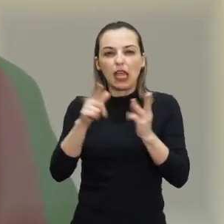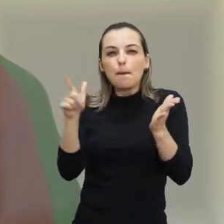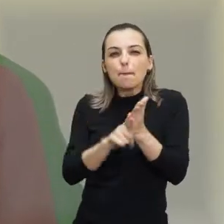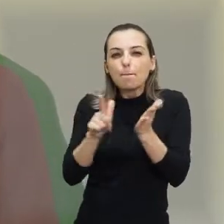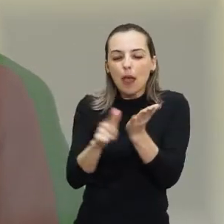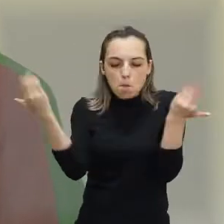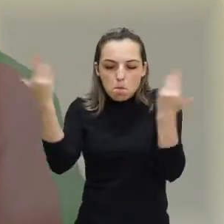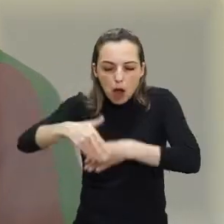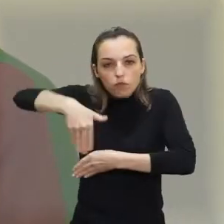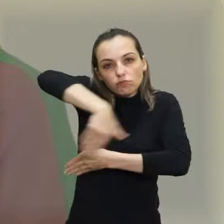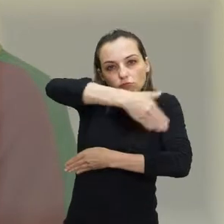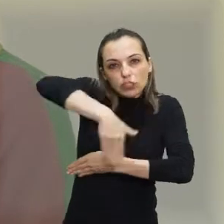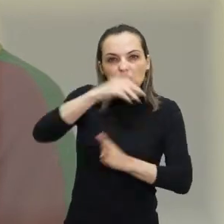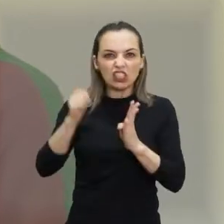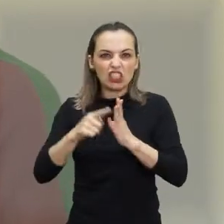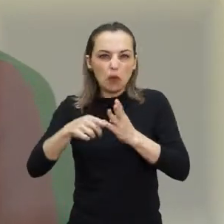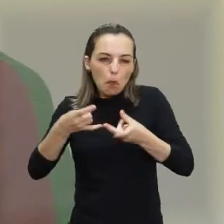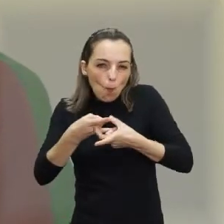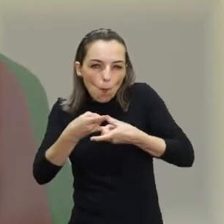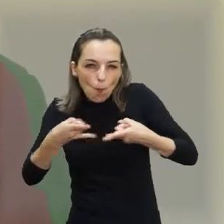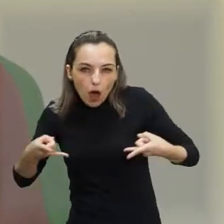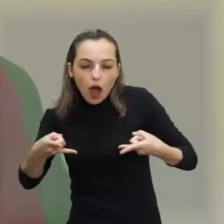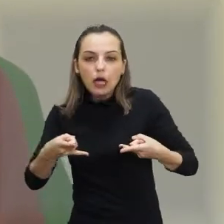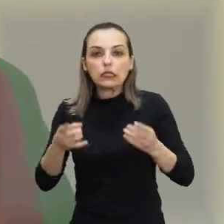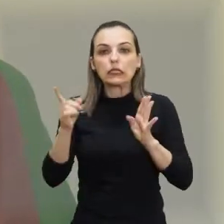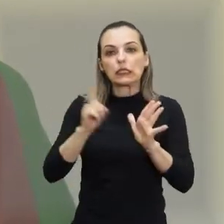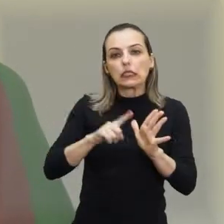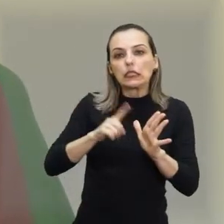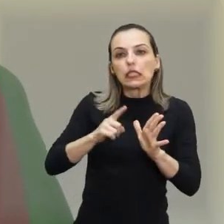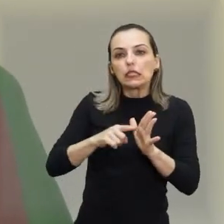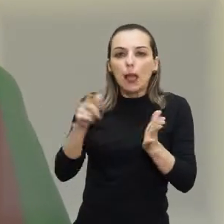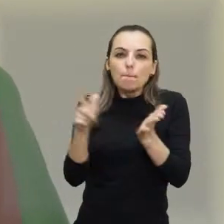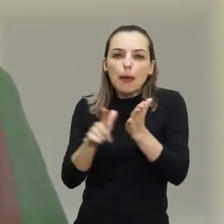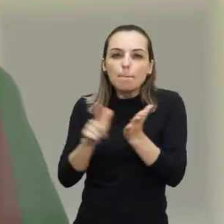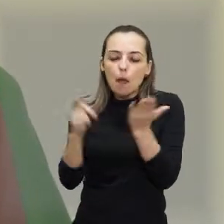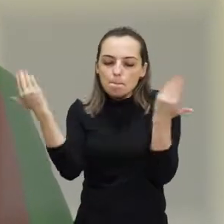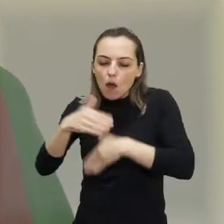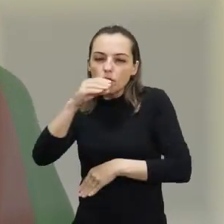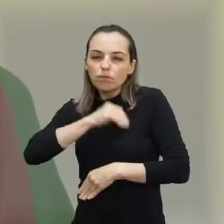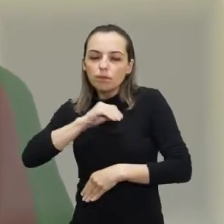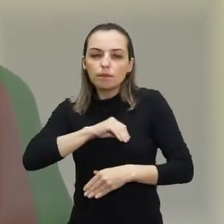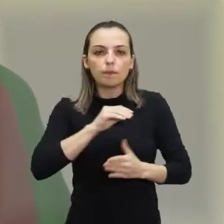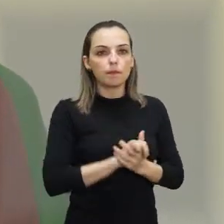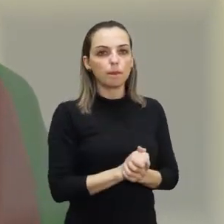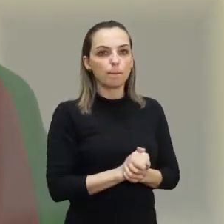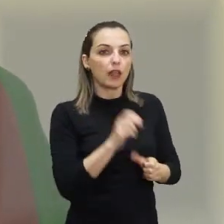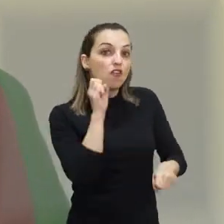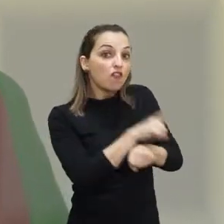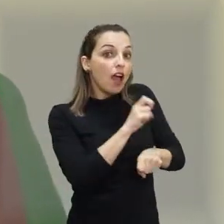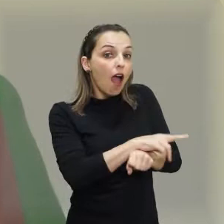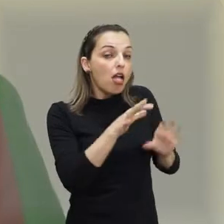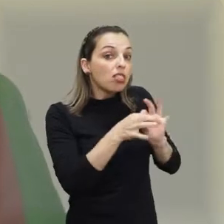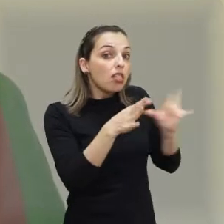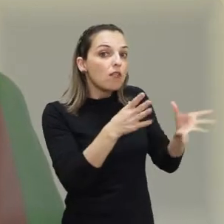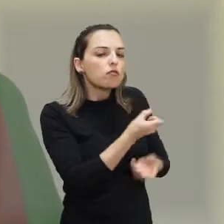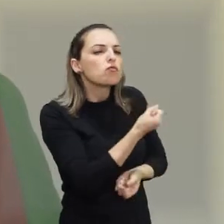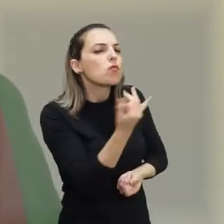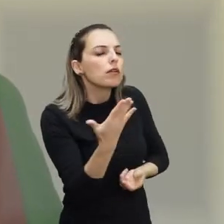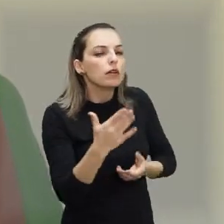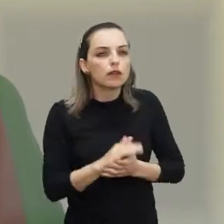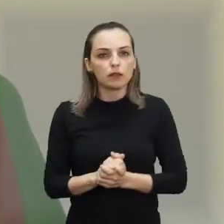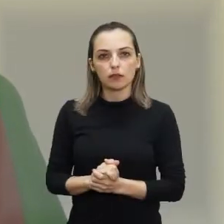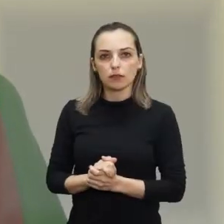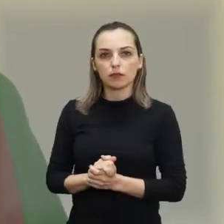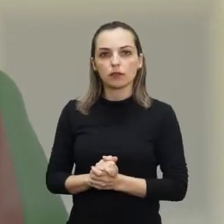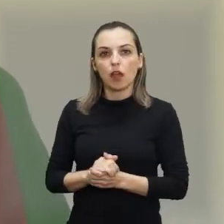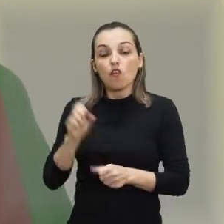CPF comprovante de endereço de contas e de renda também e quantas